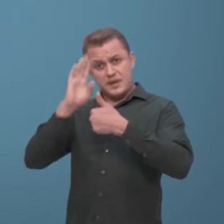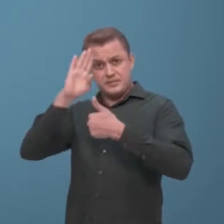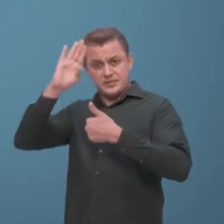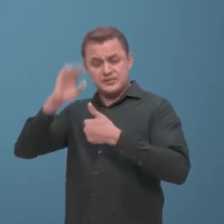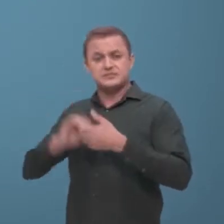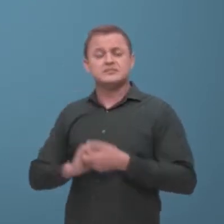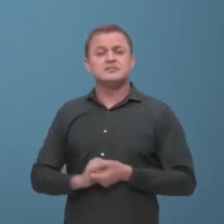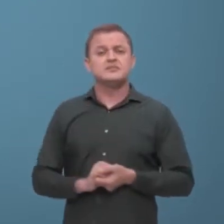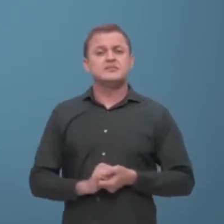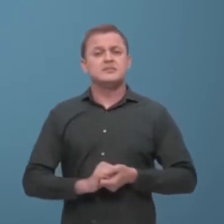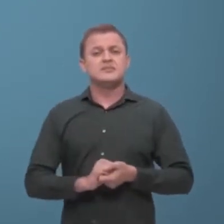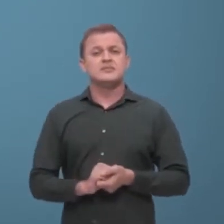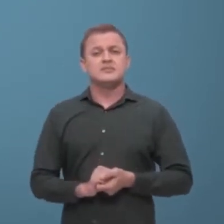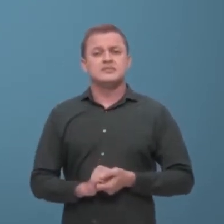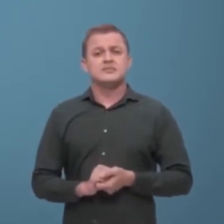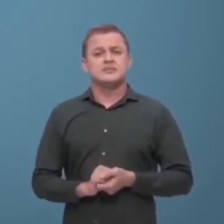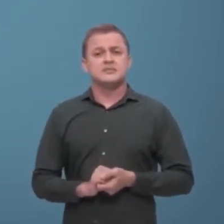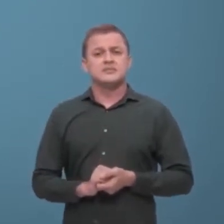Primeiro princípio: